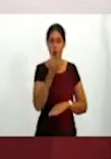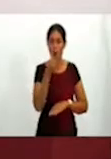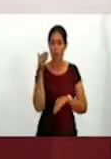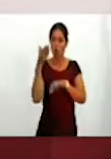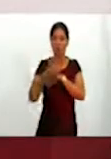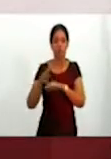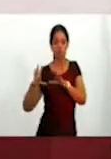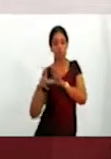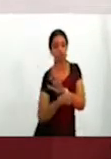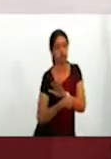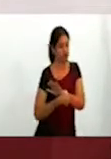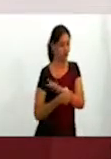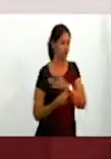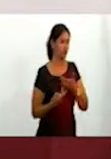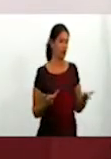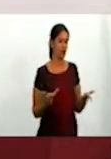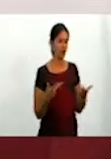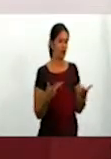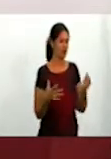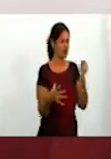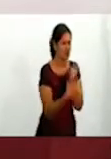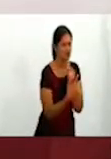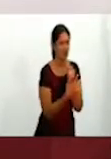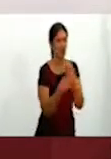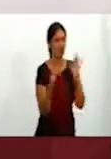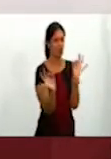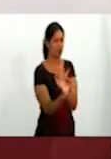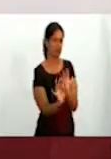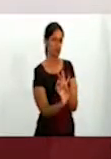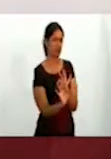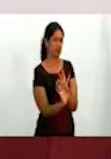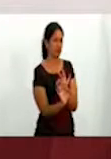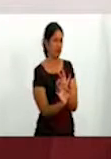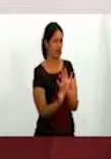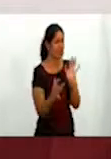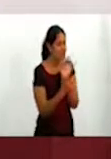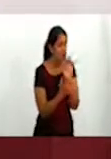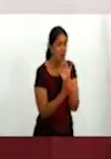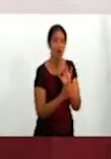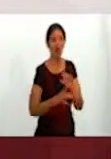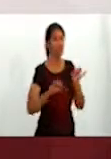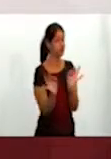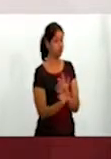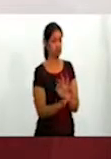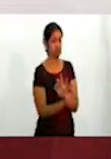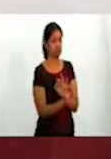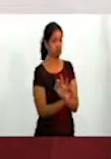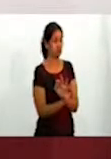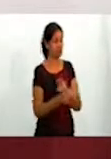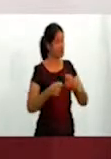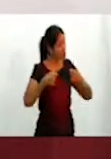nenhuma a segurança são para as pessoas honestas e corretas que volta ao banco